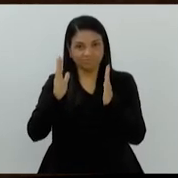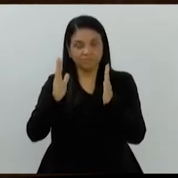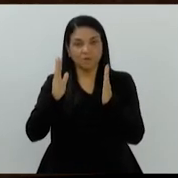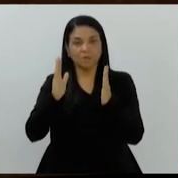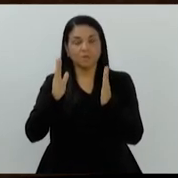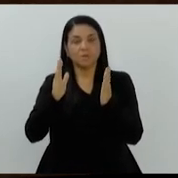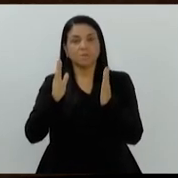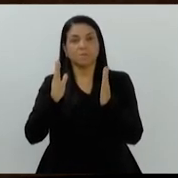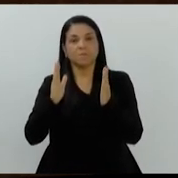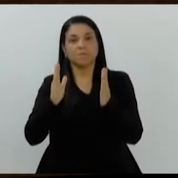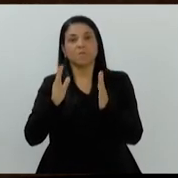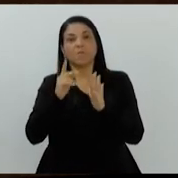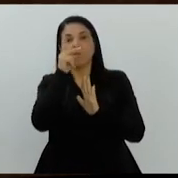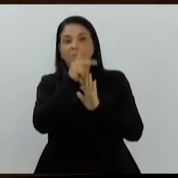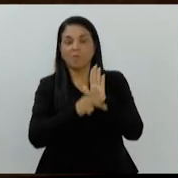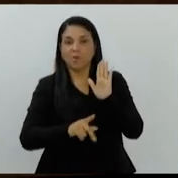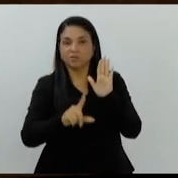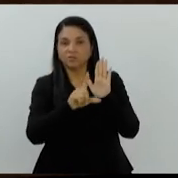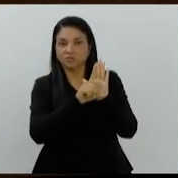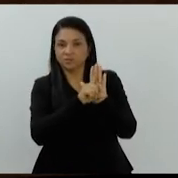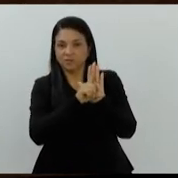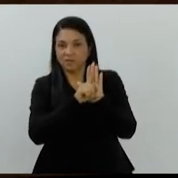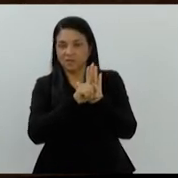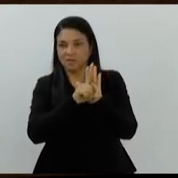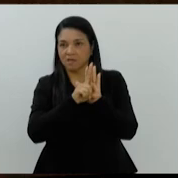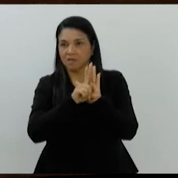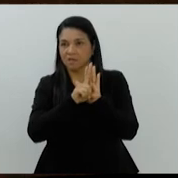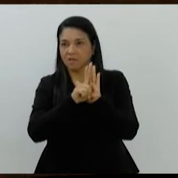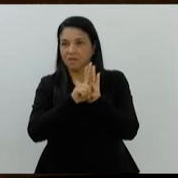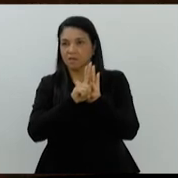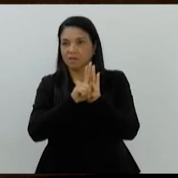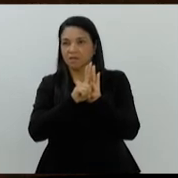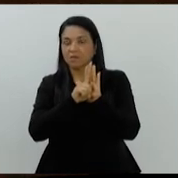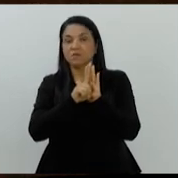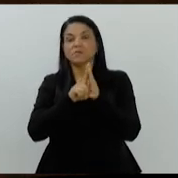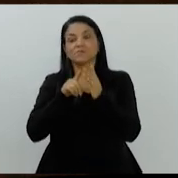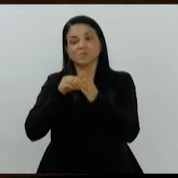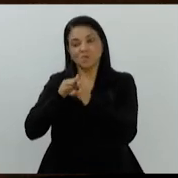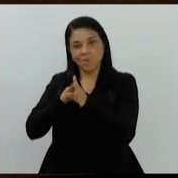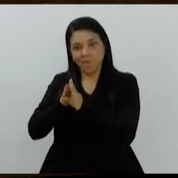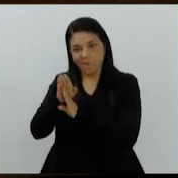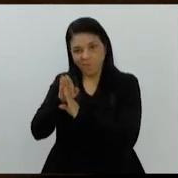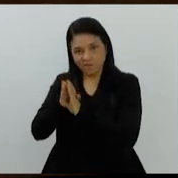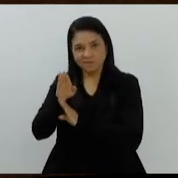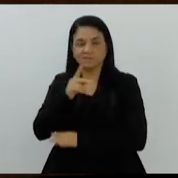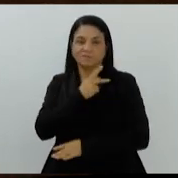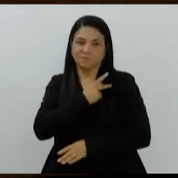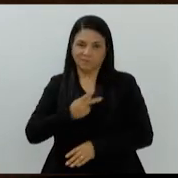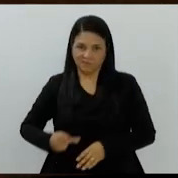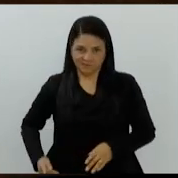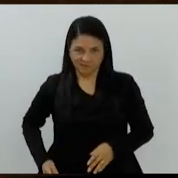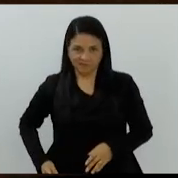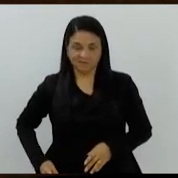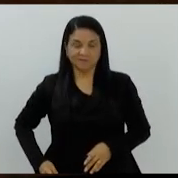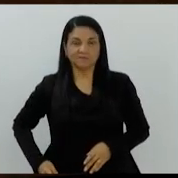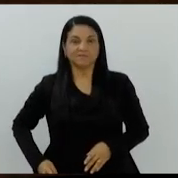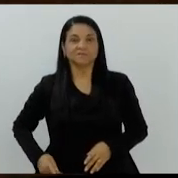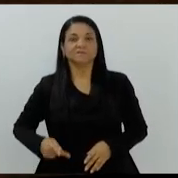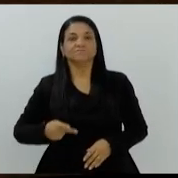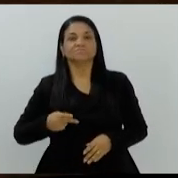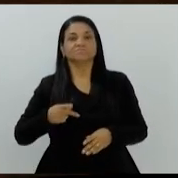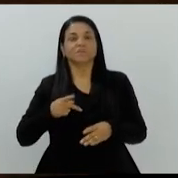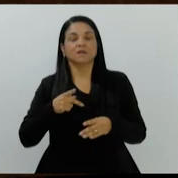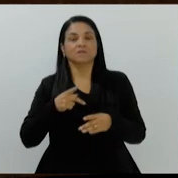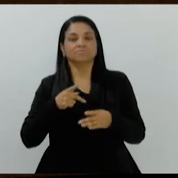lei. Também esta casa aprovou, sob orientação de Vossa Excelência, para